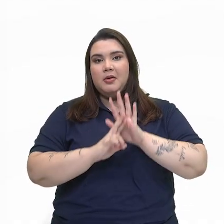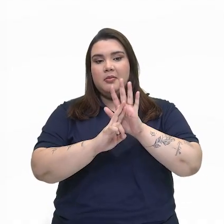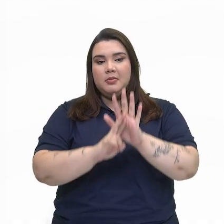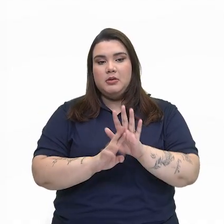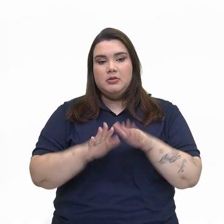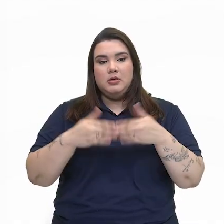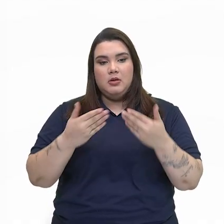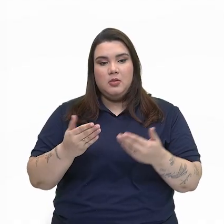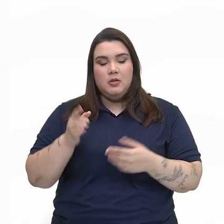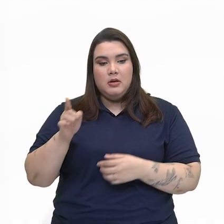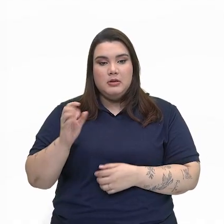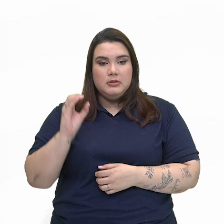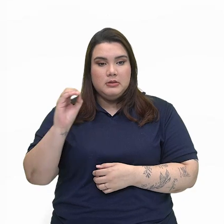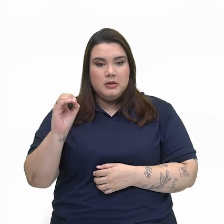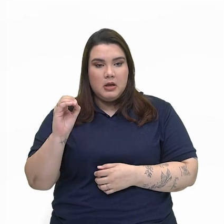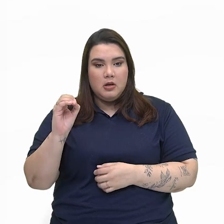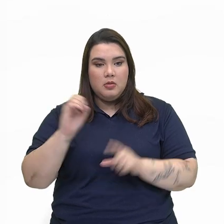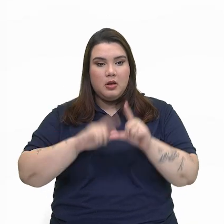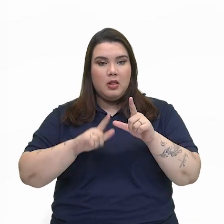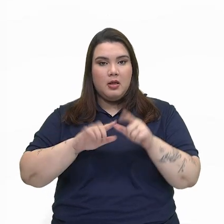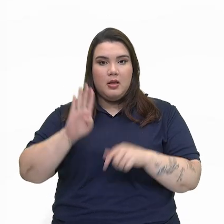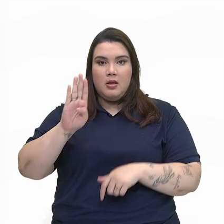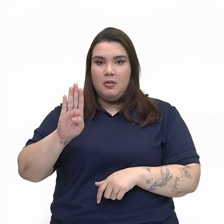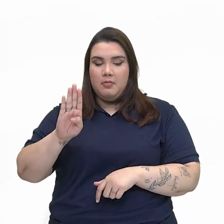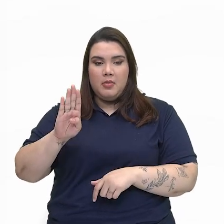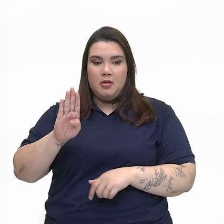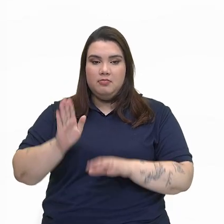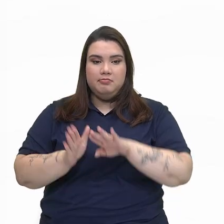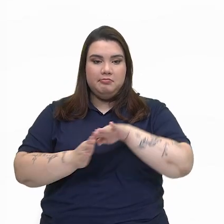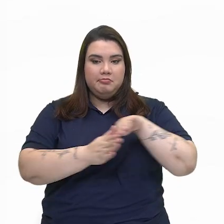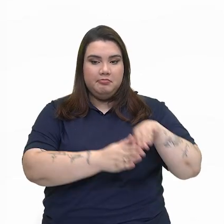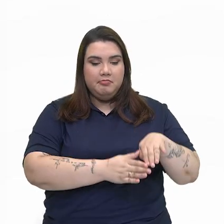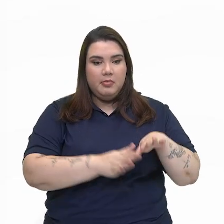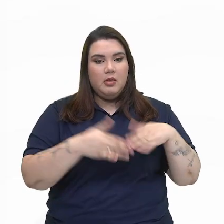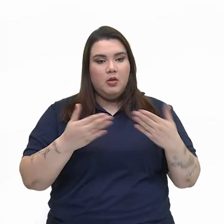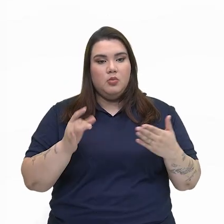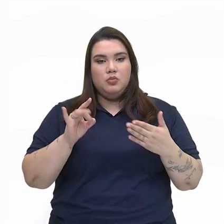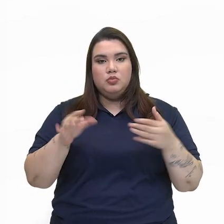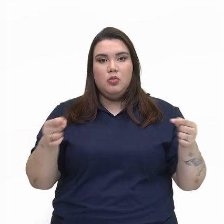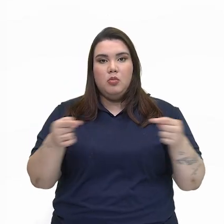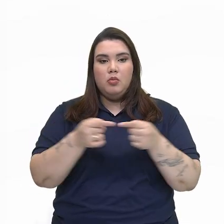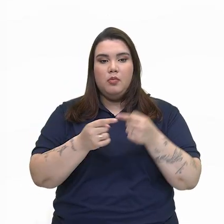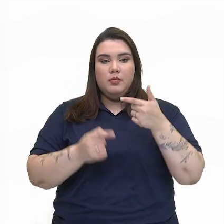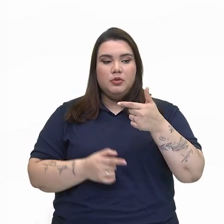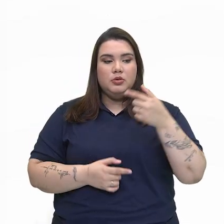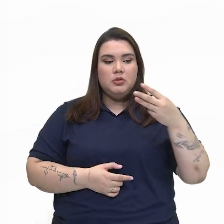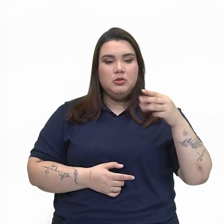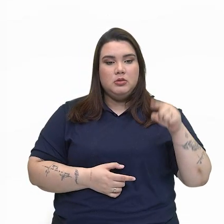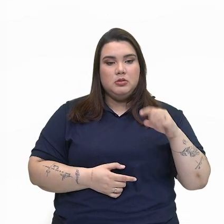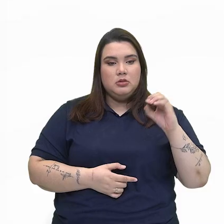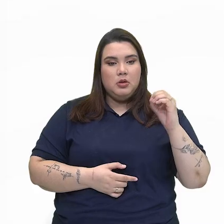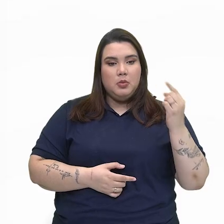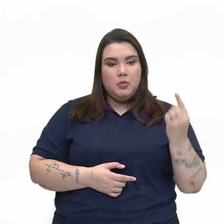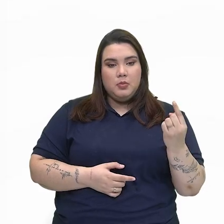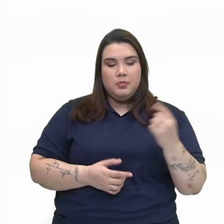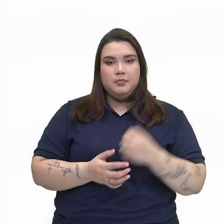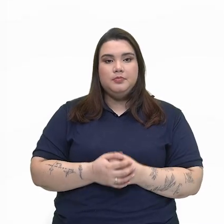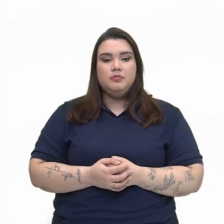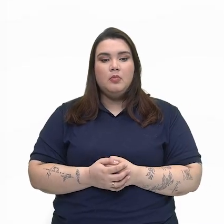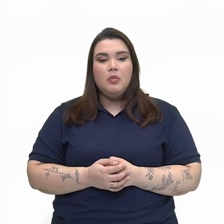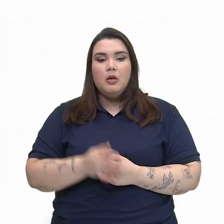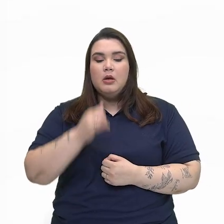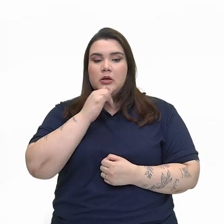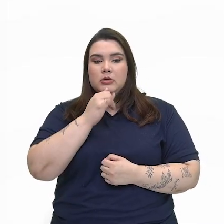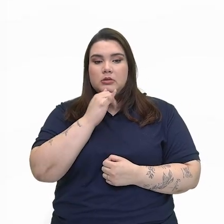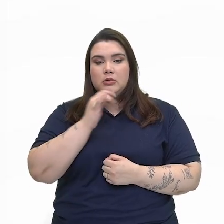esse zero à esquerda aqui não conta, por isso que sobrou 4 algarismos significativos. Todos os zeros que estão aqui no